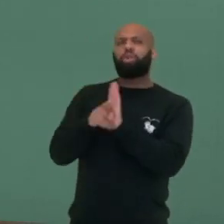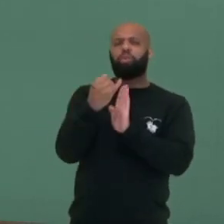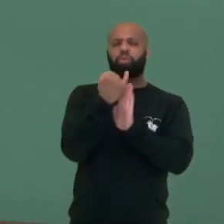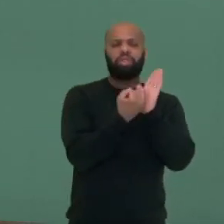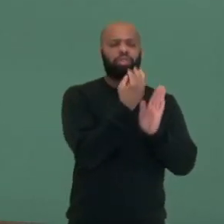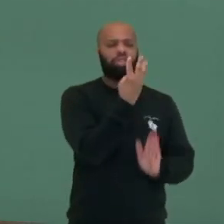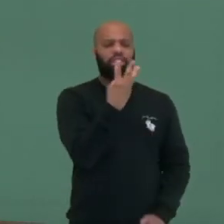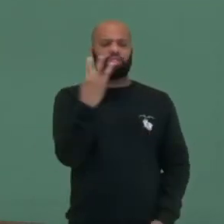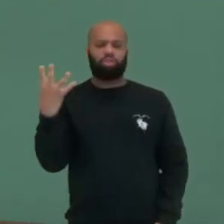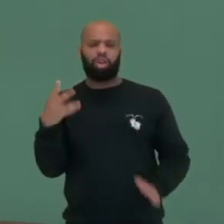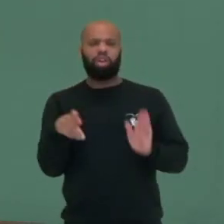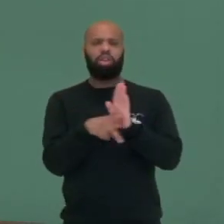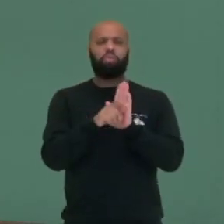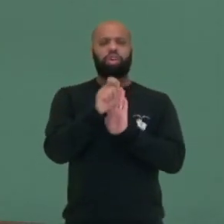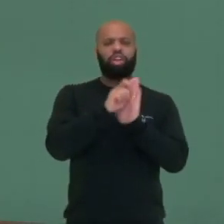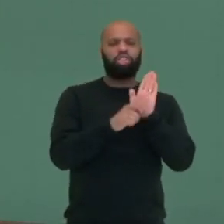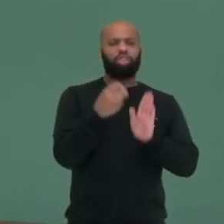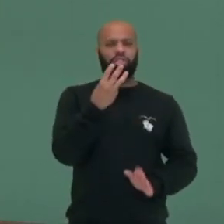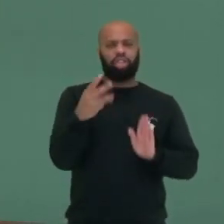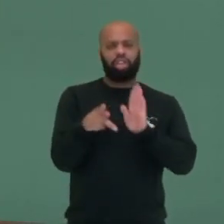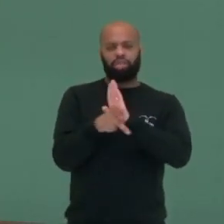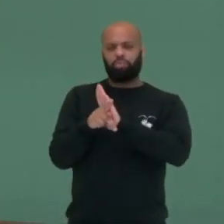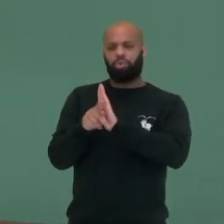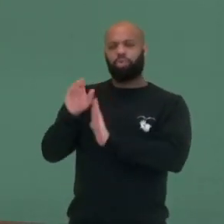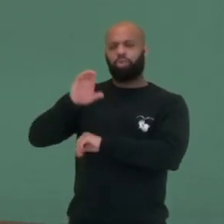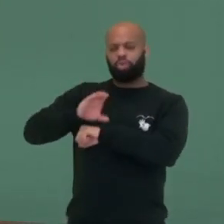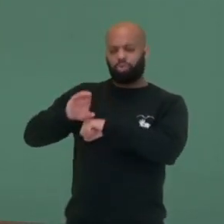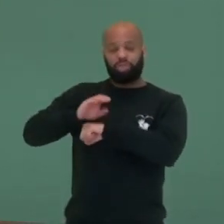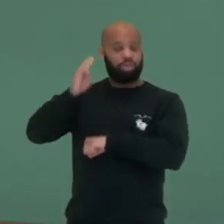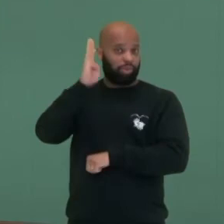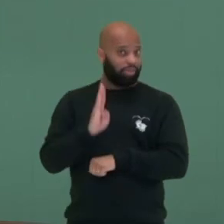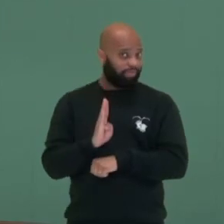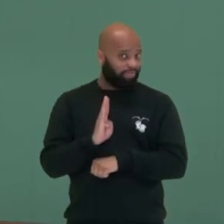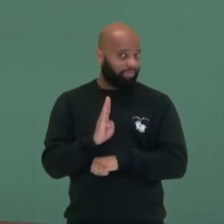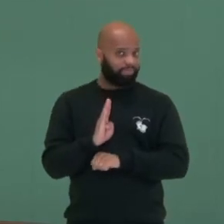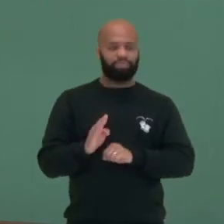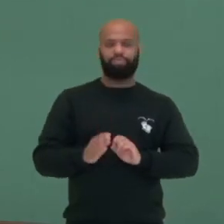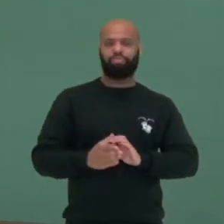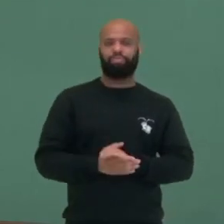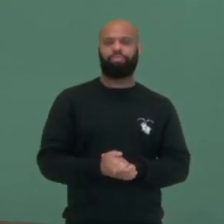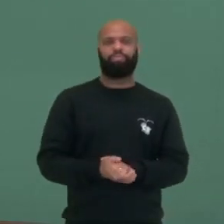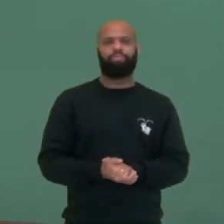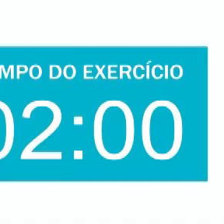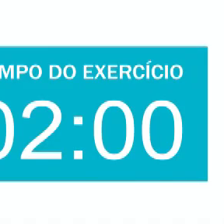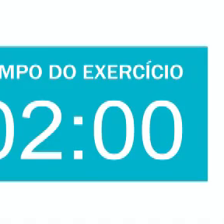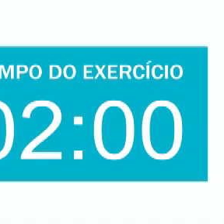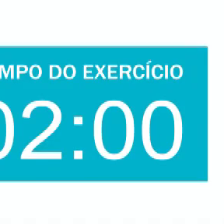3 e 4 do artigo 3 da Constituição do Brasil?